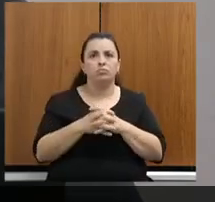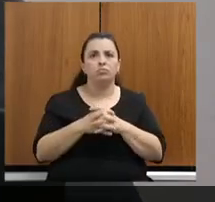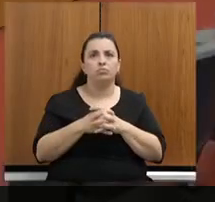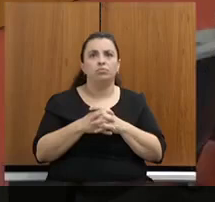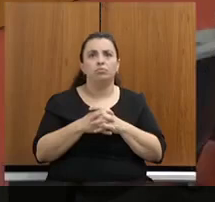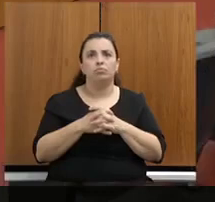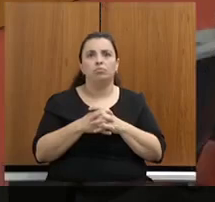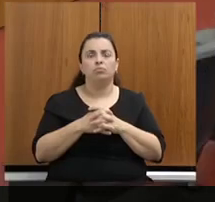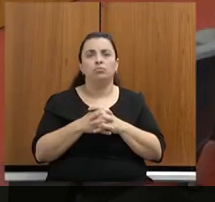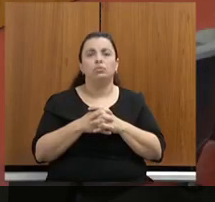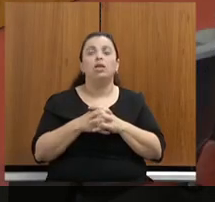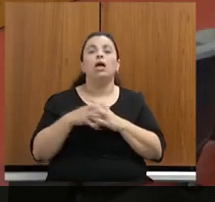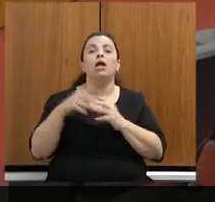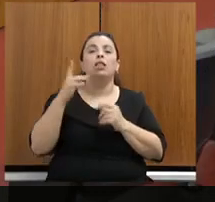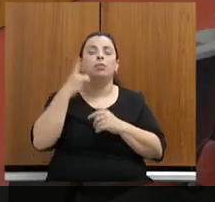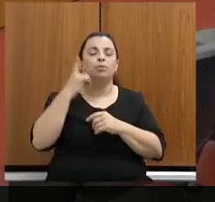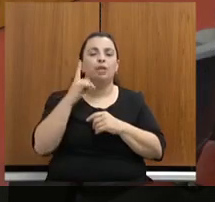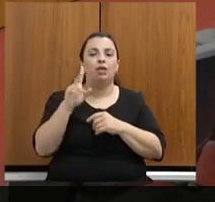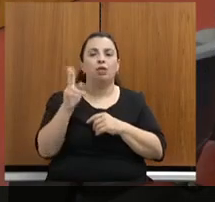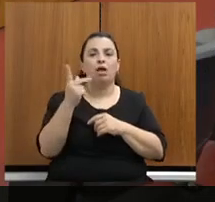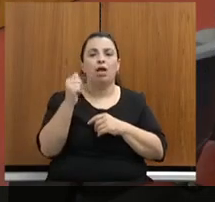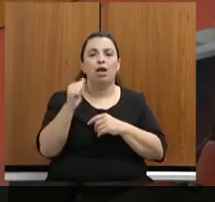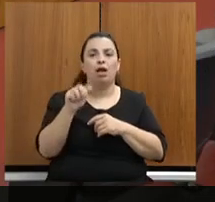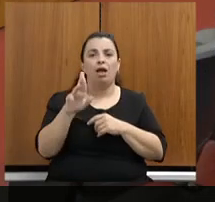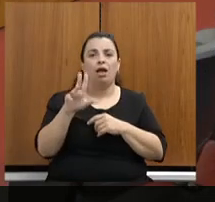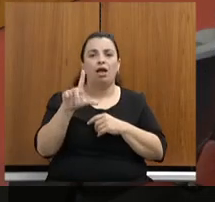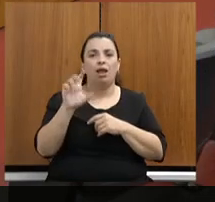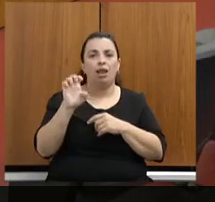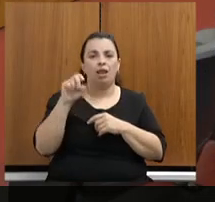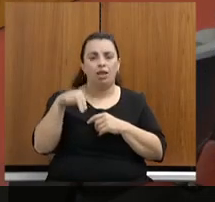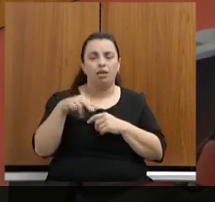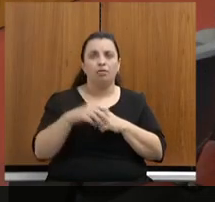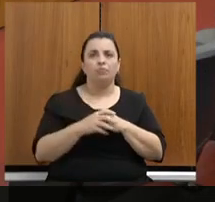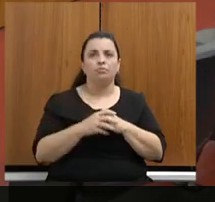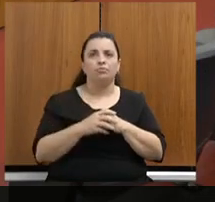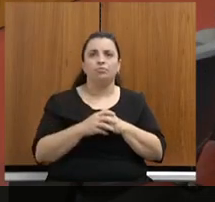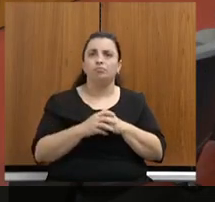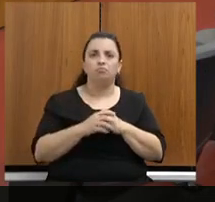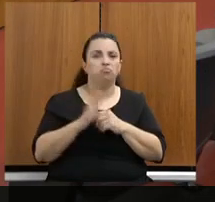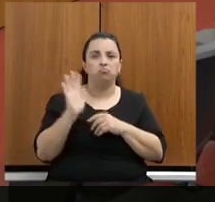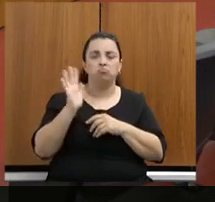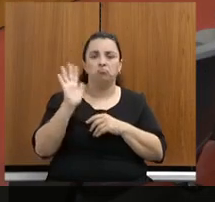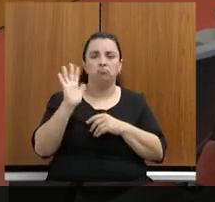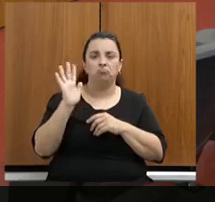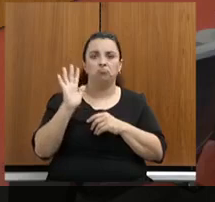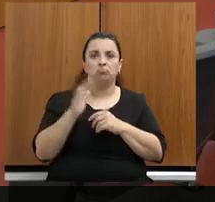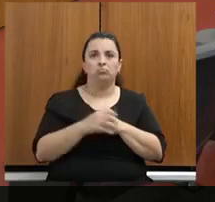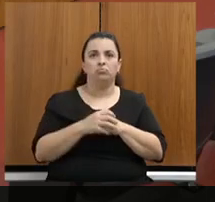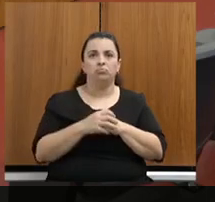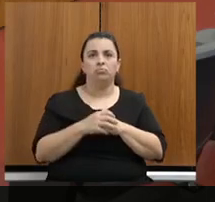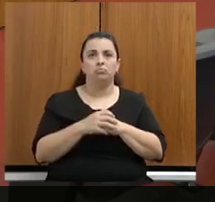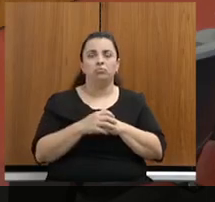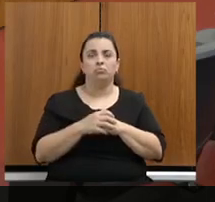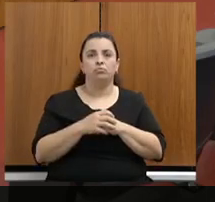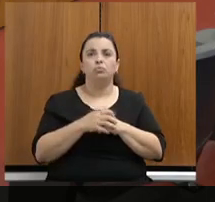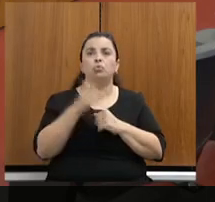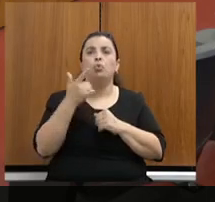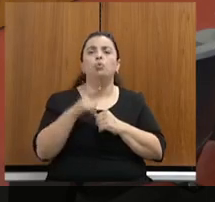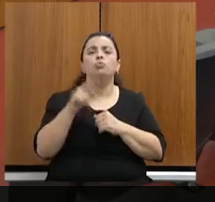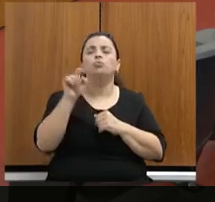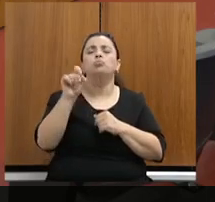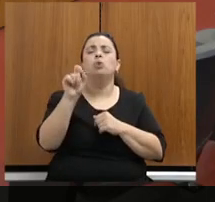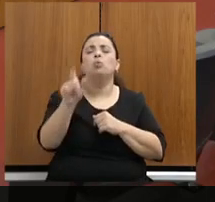o deputado Arlen Santiago e não o outro